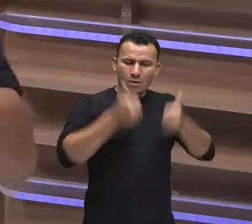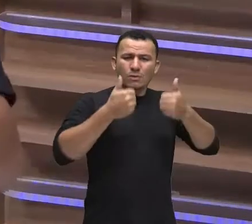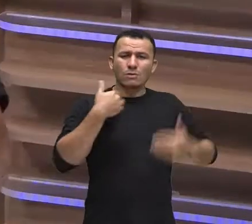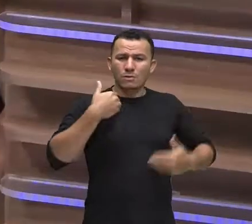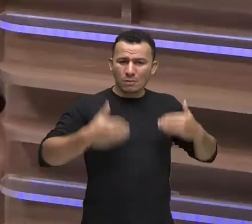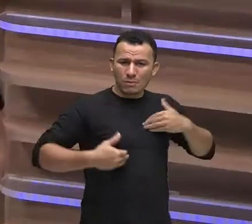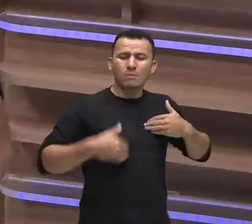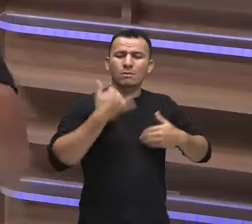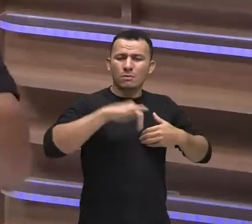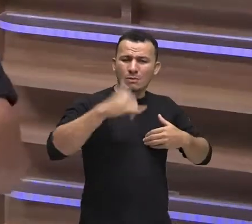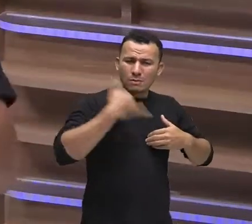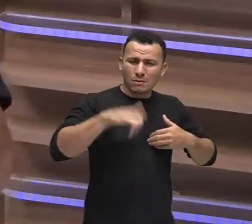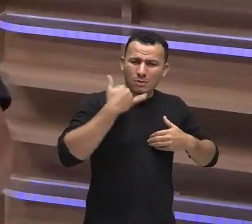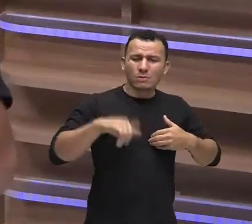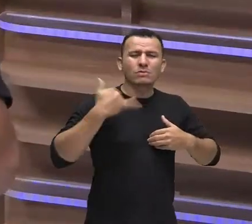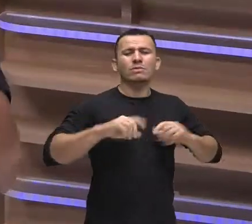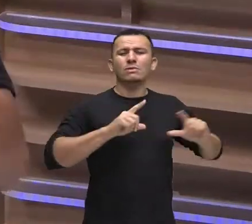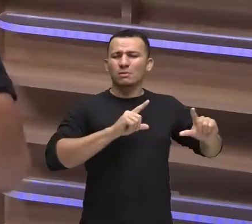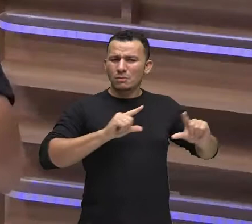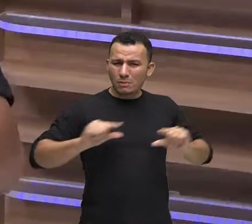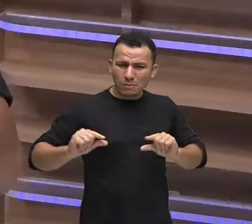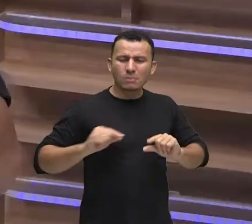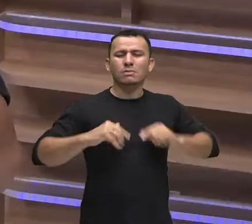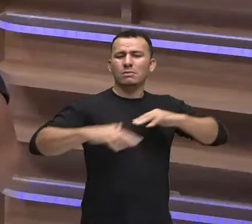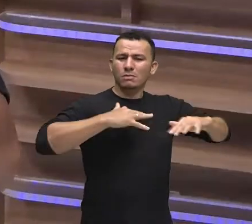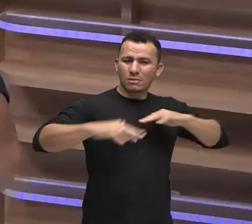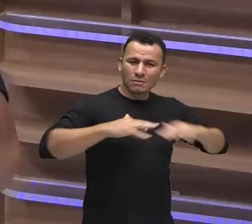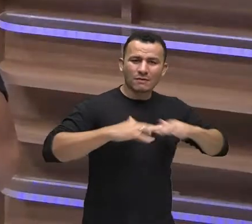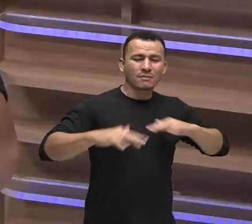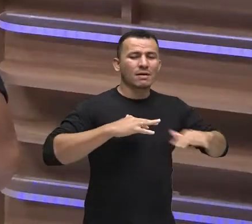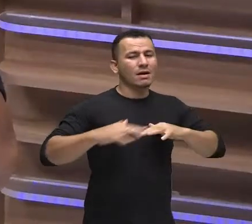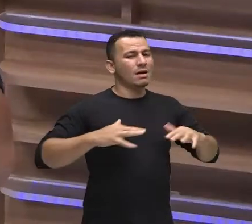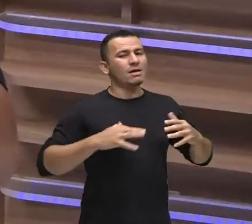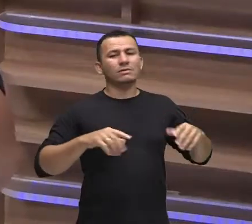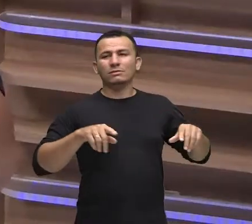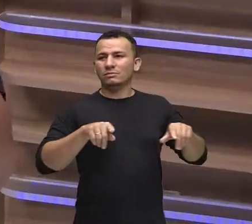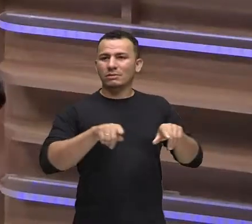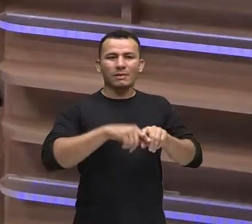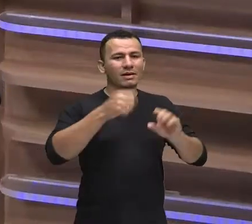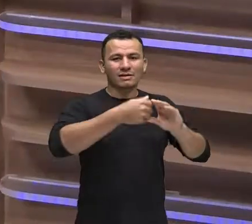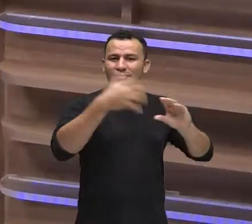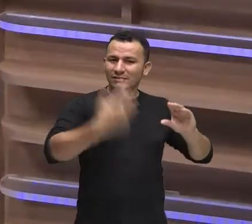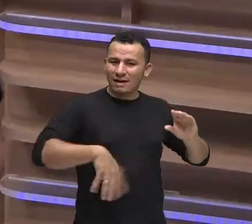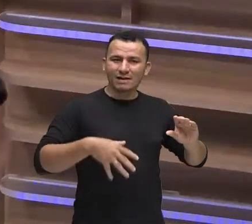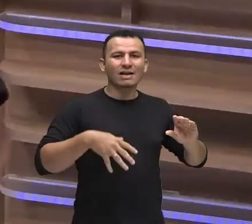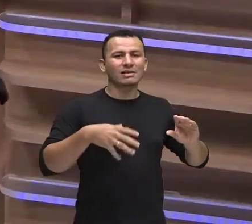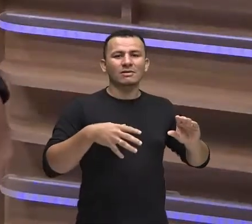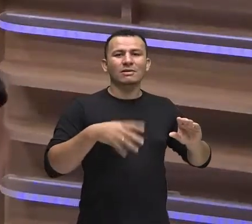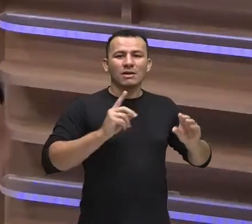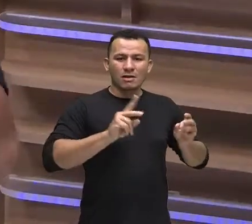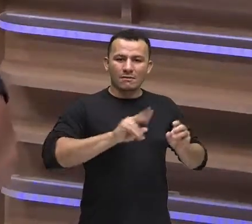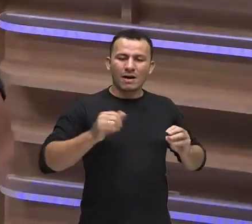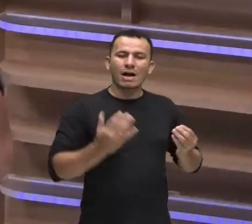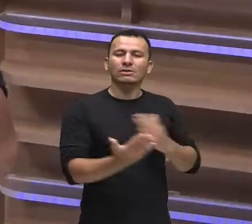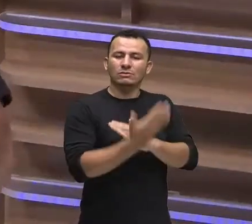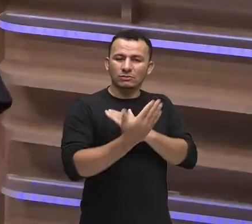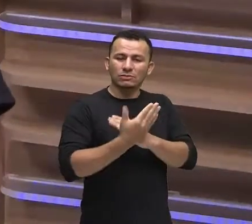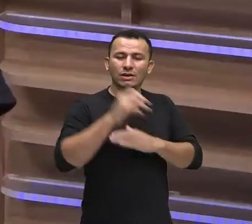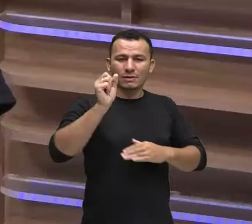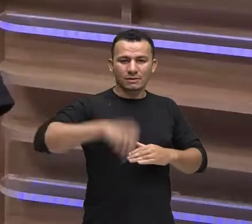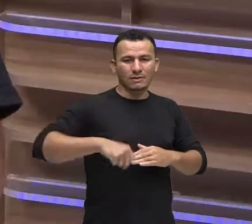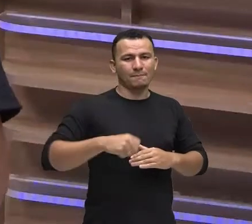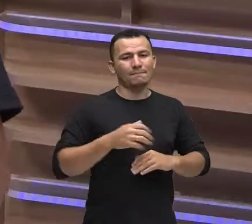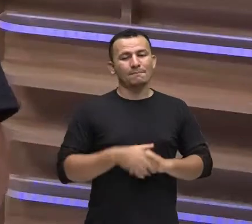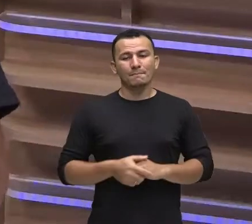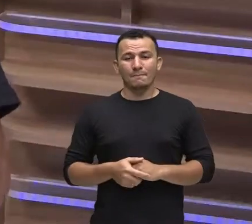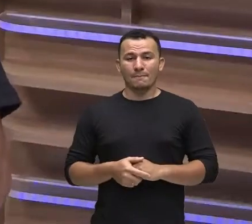desse gasto calórico, desse gasto energético, desse movimentar, dessa característica que vai trazer para ele benefícios presentes